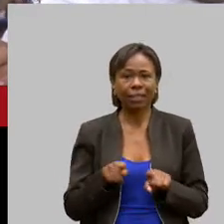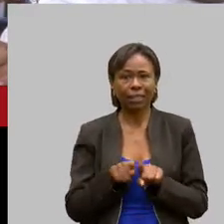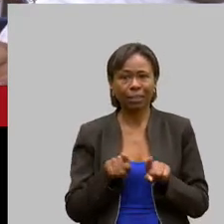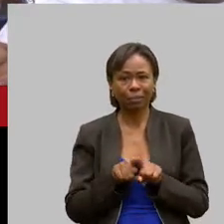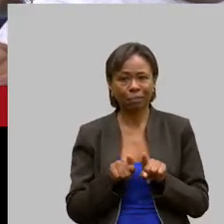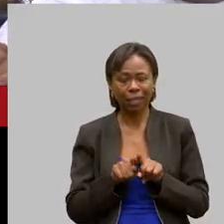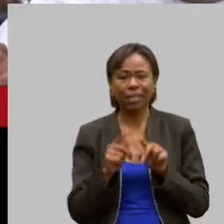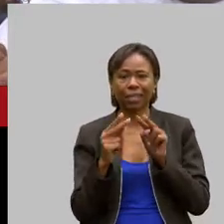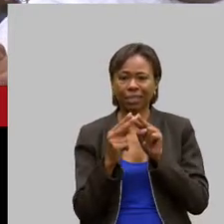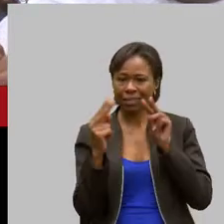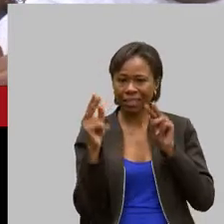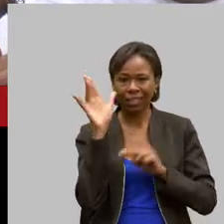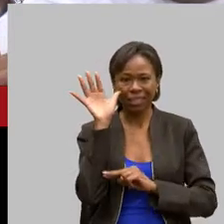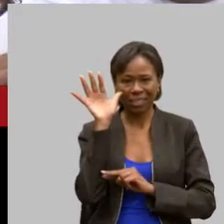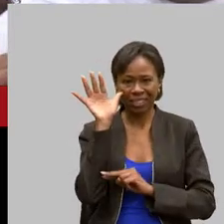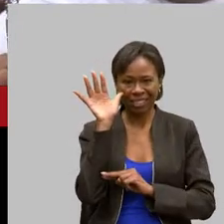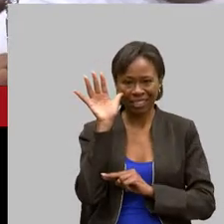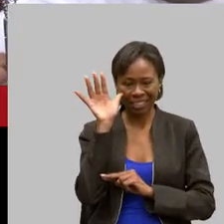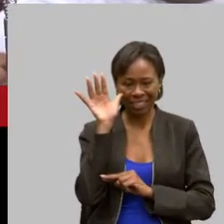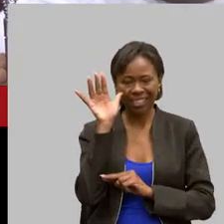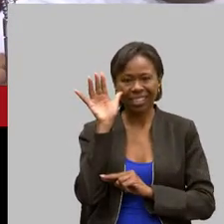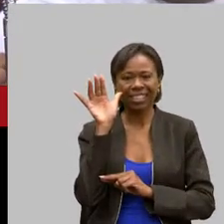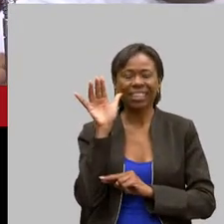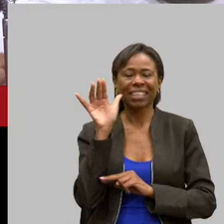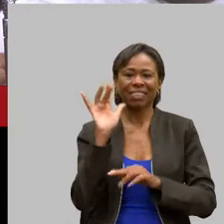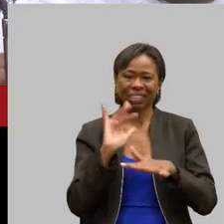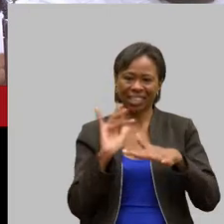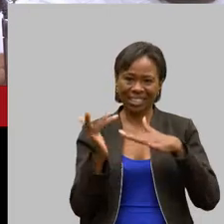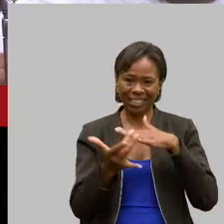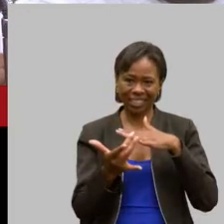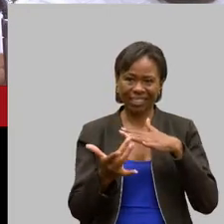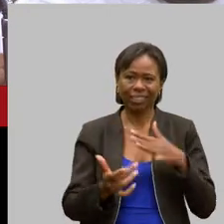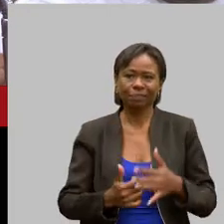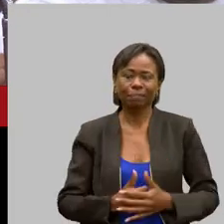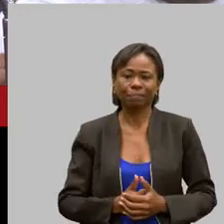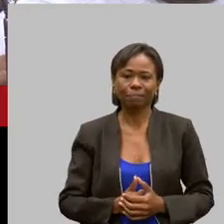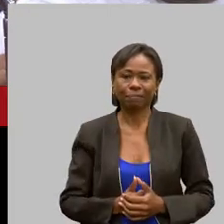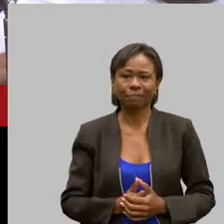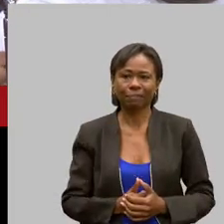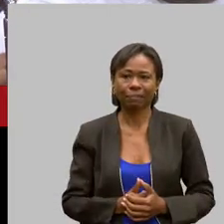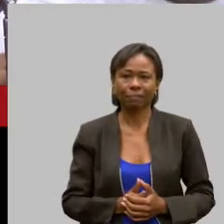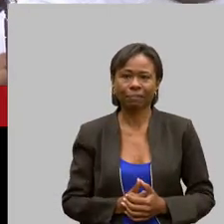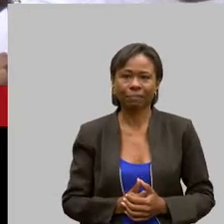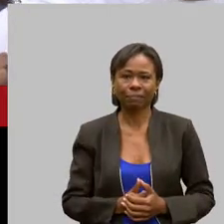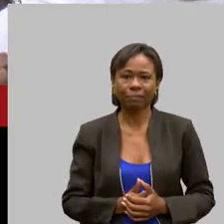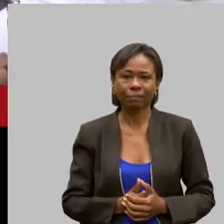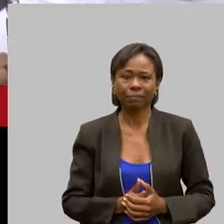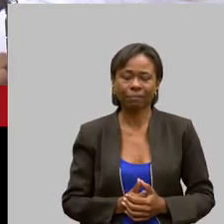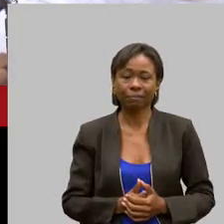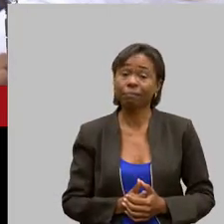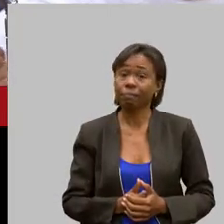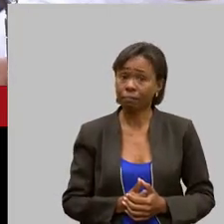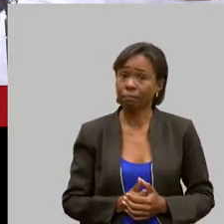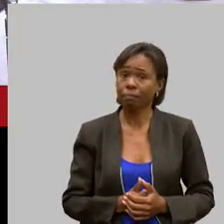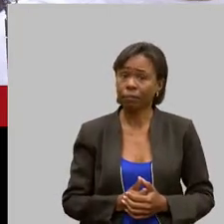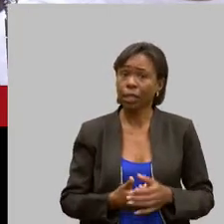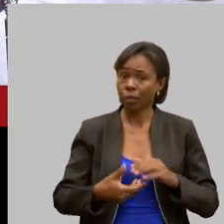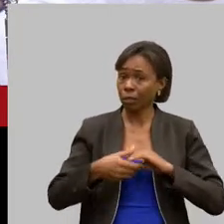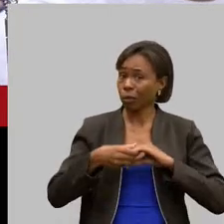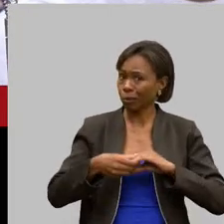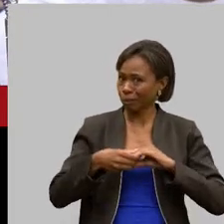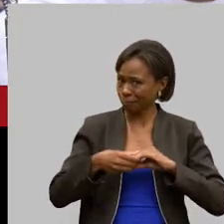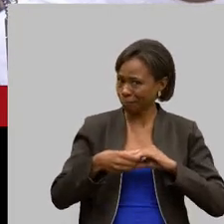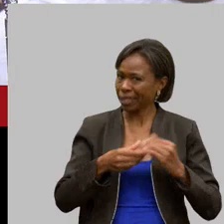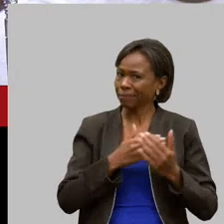espectadores que estão nos acompanhando pelas redes sociais e quero fazer um cumprimento de coração ao meu